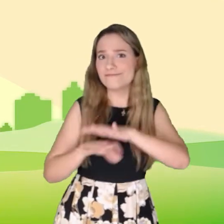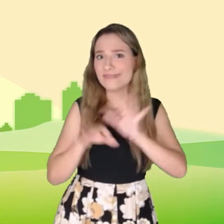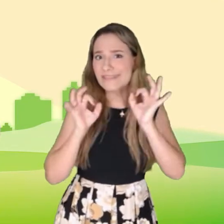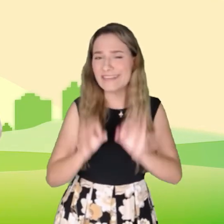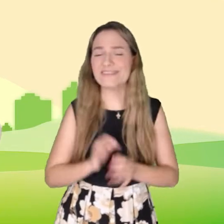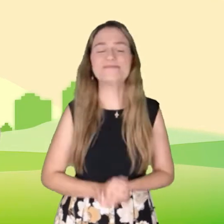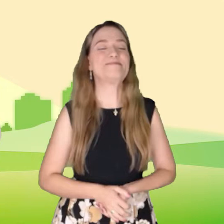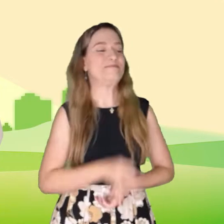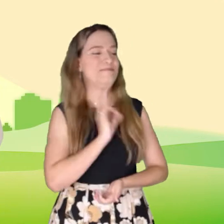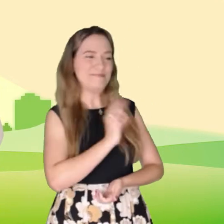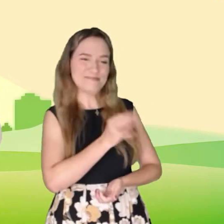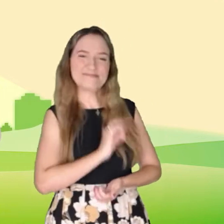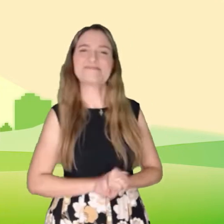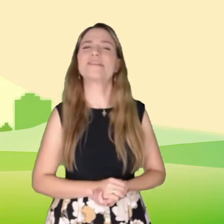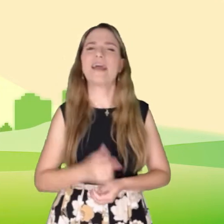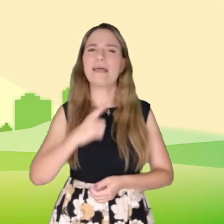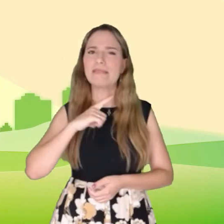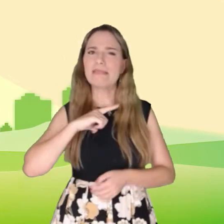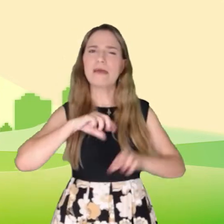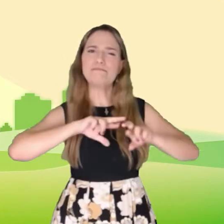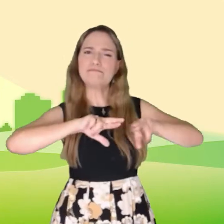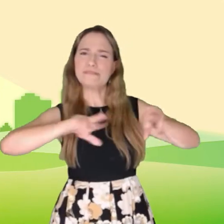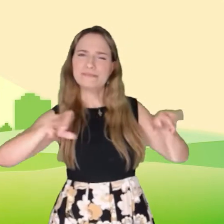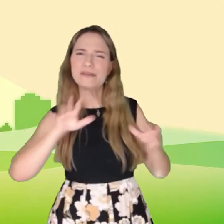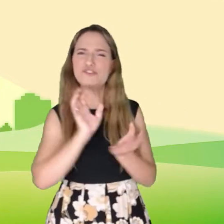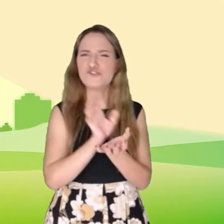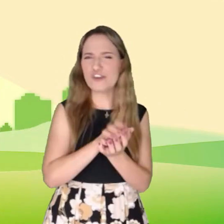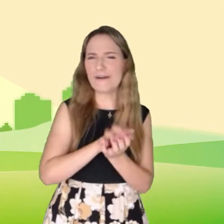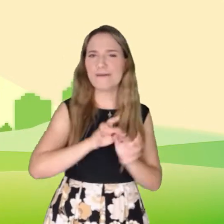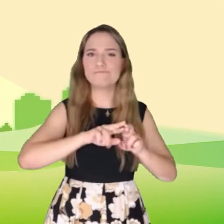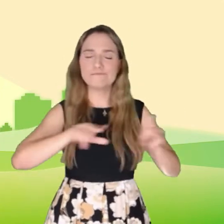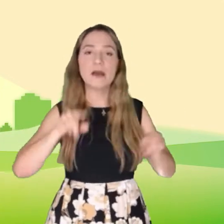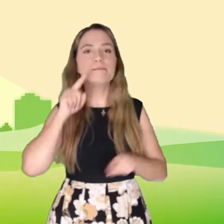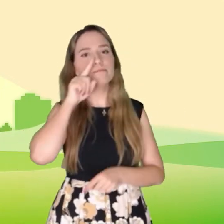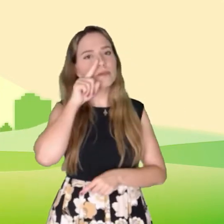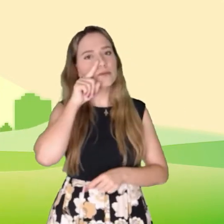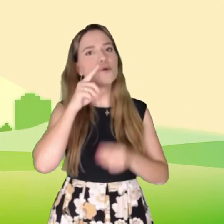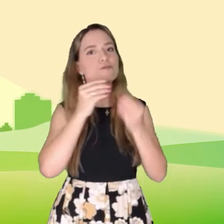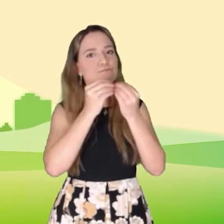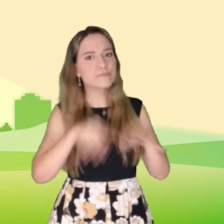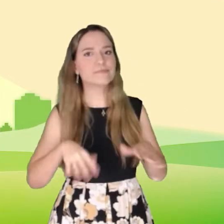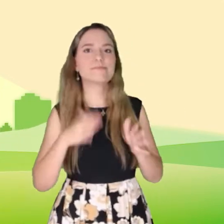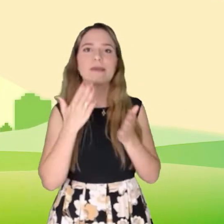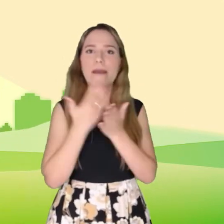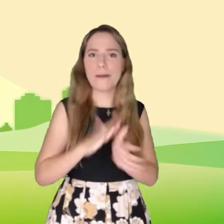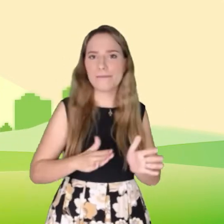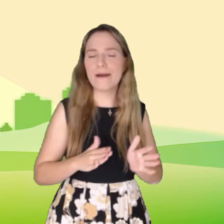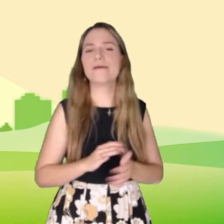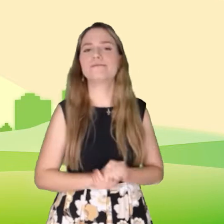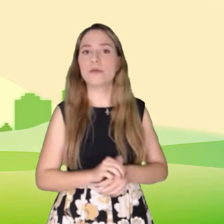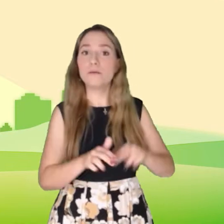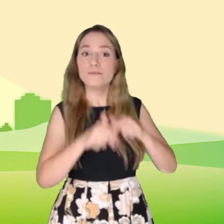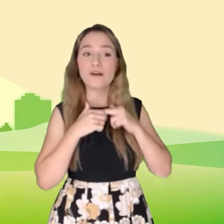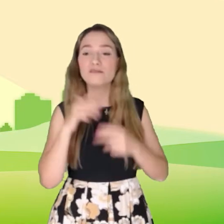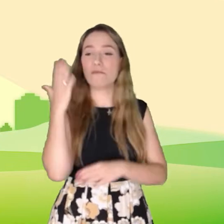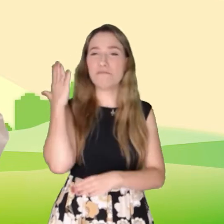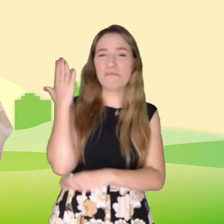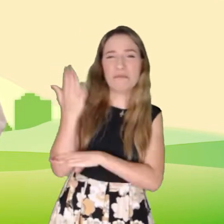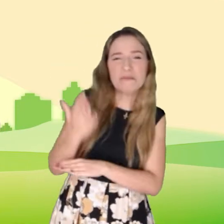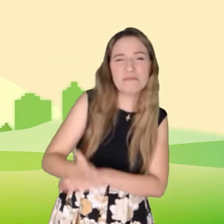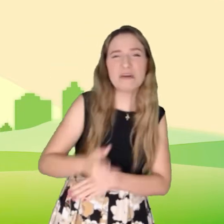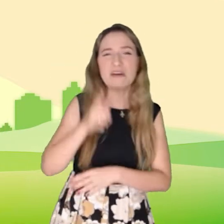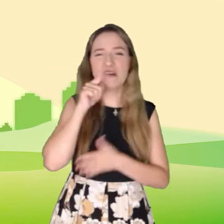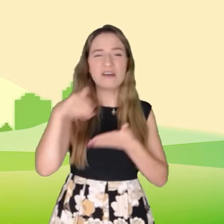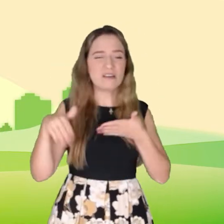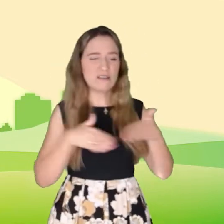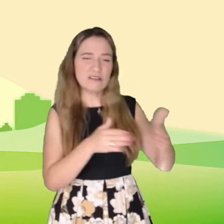Mara. Muitas espécies de jacarés estão ameaçadas de extinção devido à destruição de seus habitats naturais e